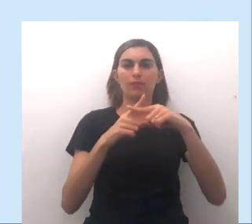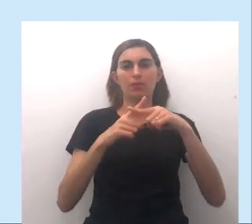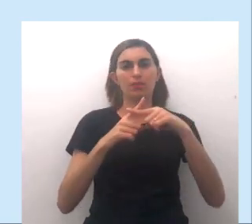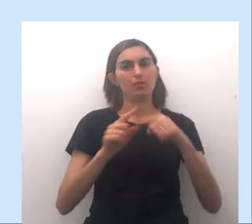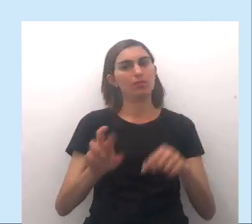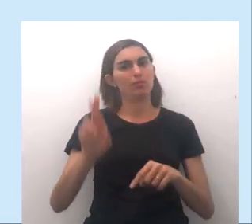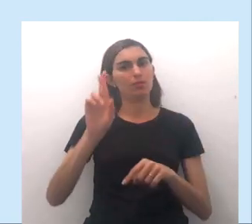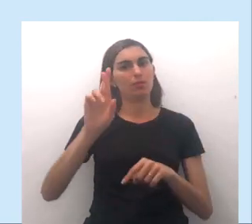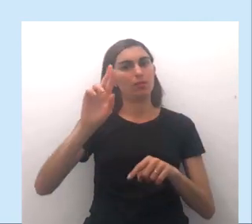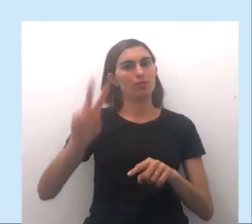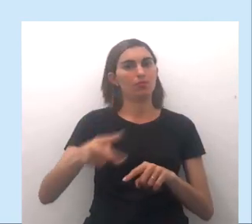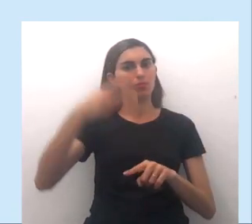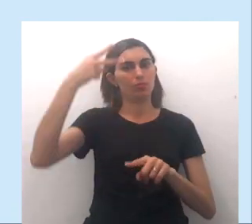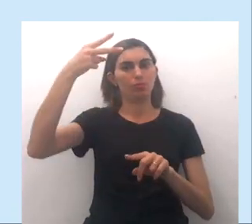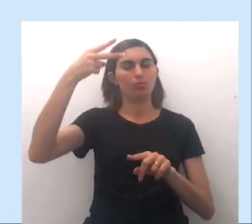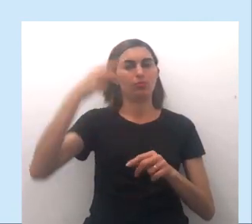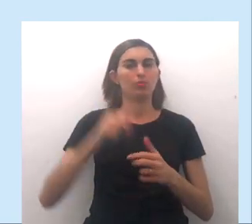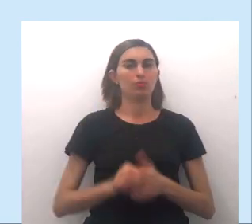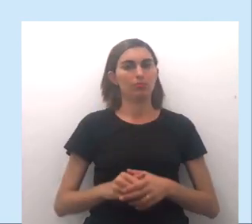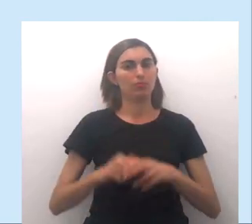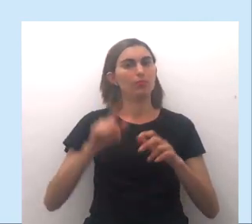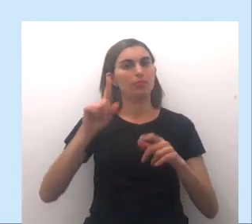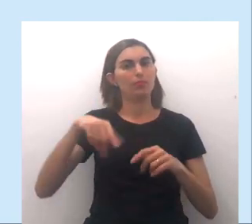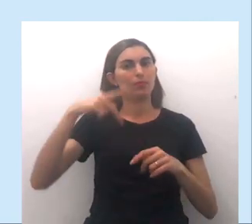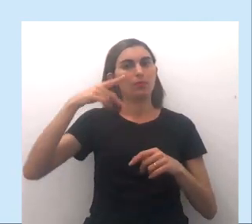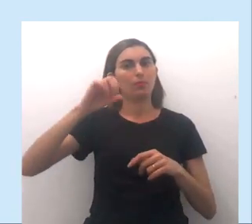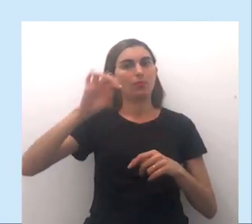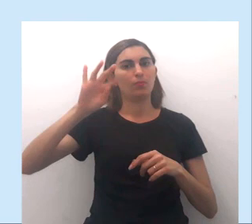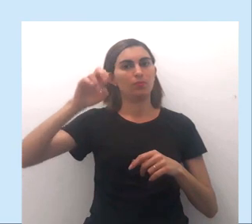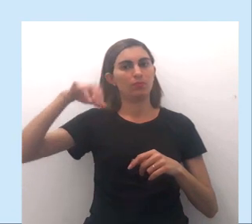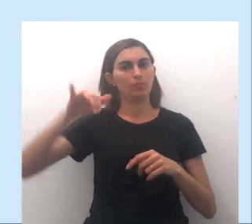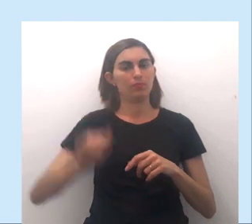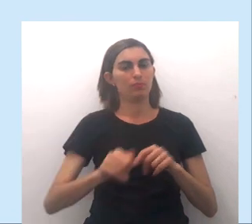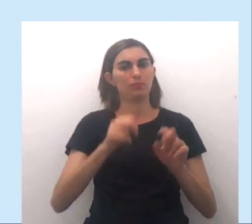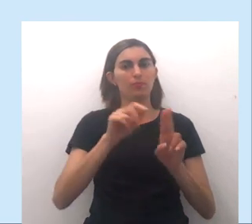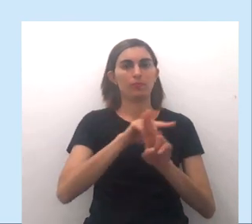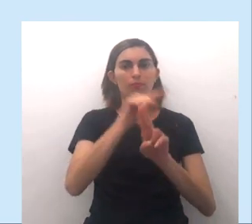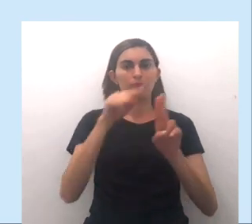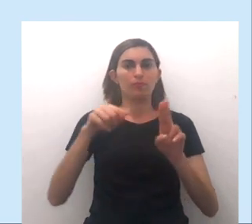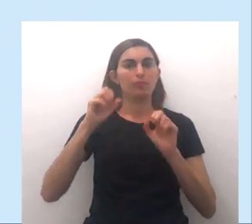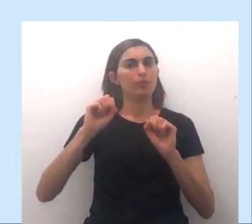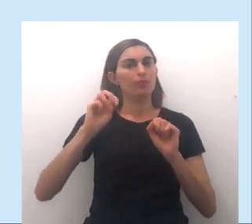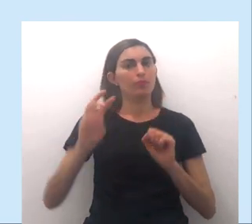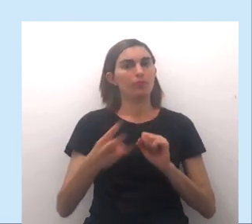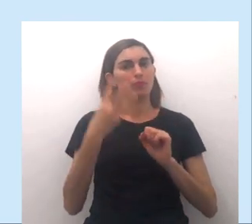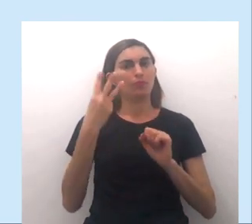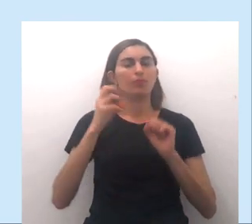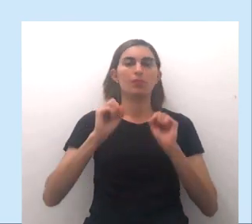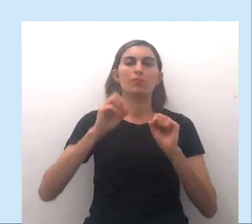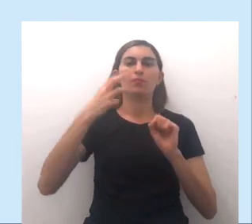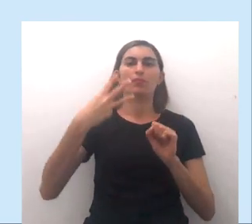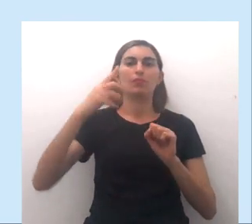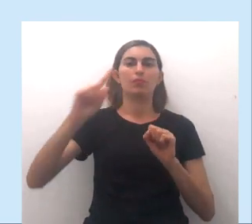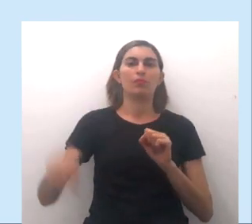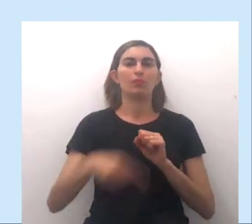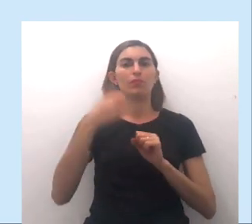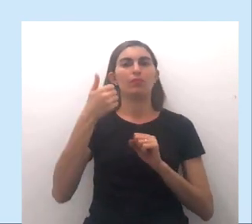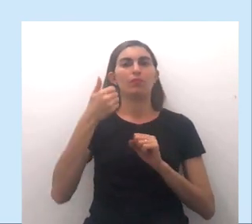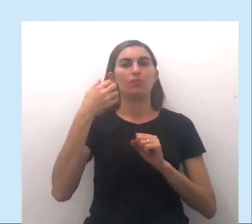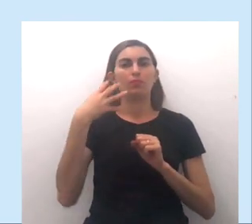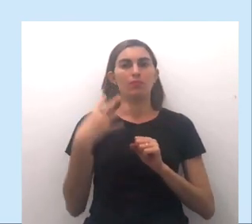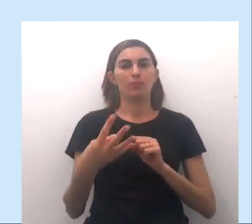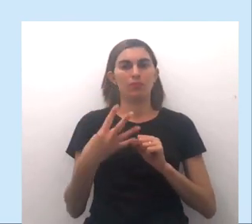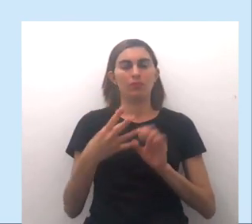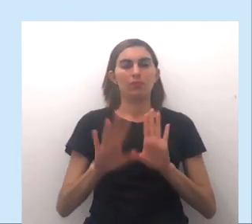um 2 em cima do R, que é a potência. O π ele pode ser 3, o π pode ser 3,14.